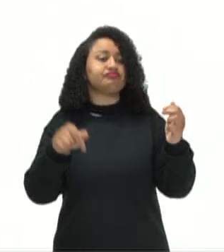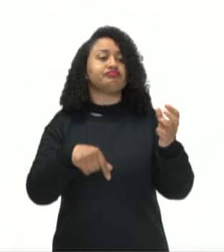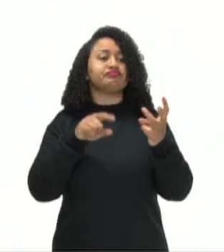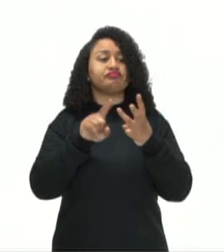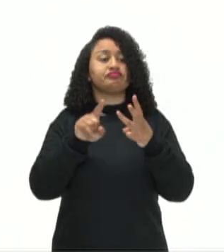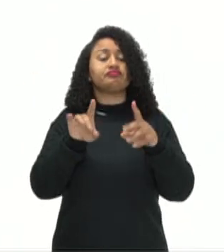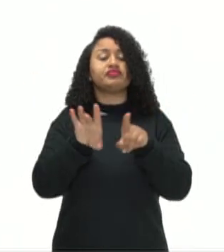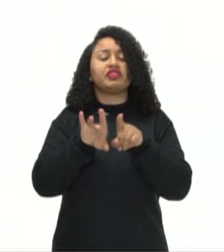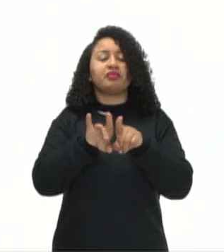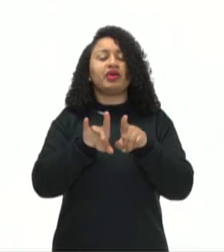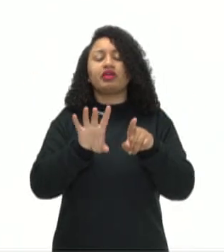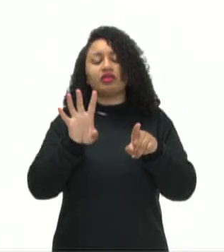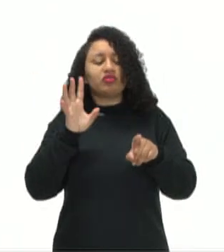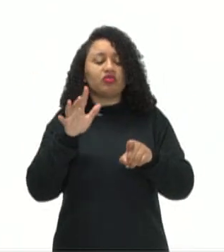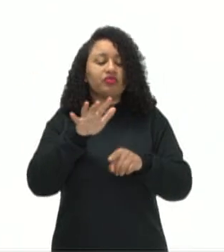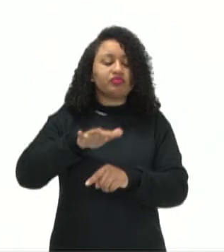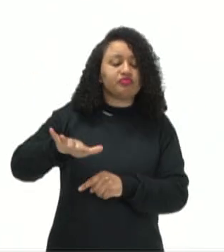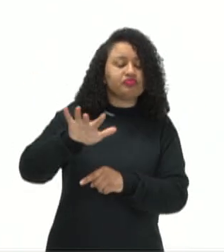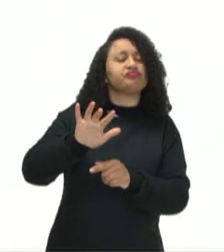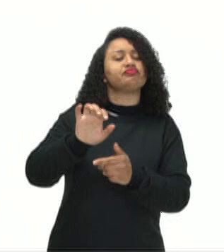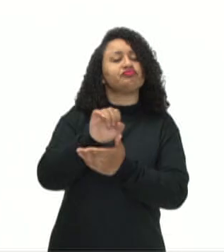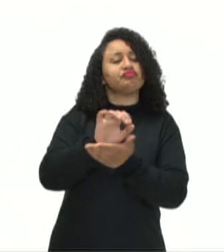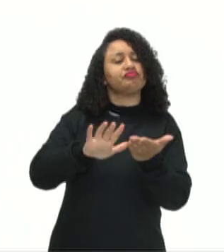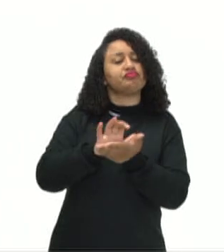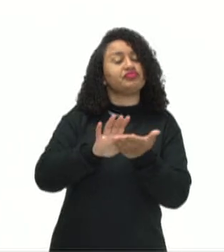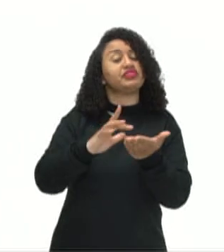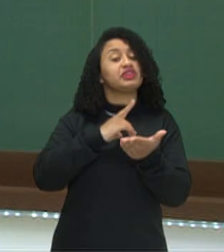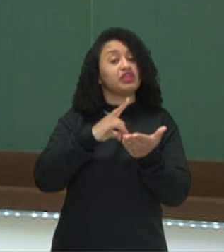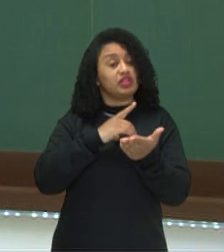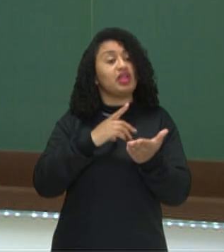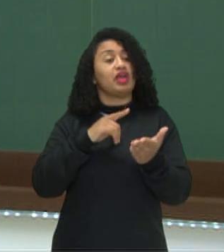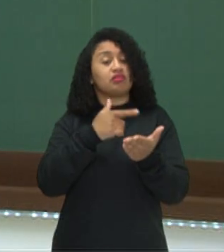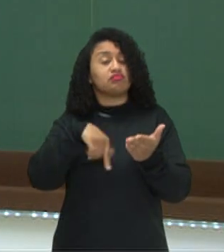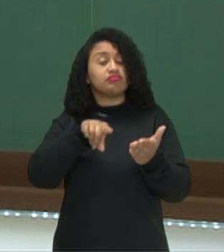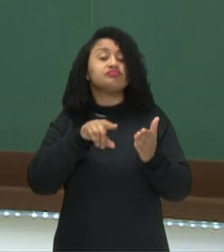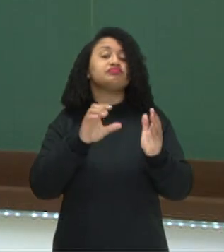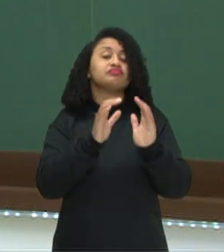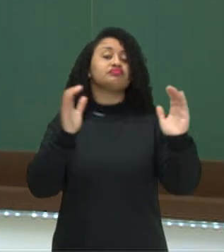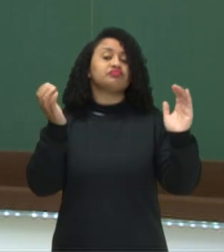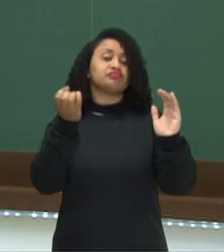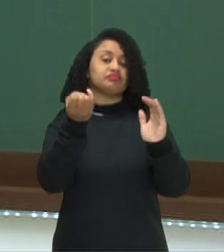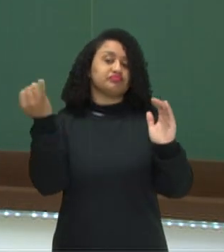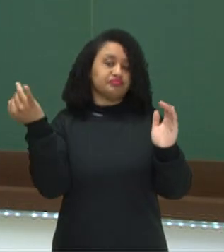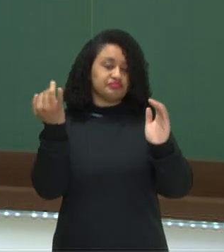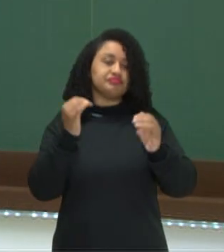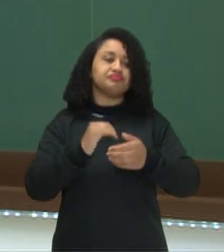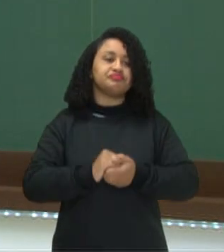e também resolver situações, problemas que envolvam a função exponencial.